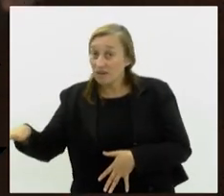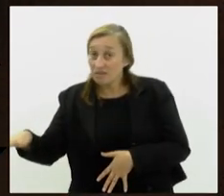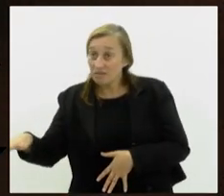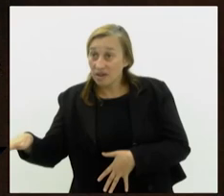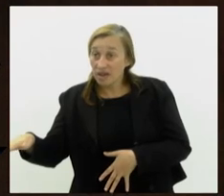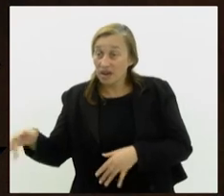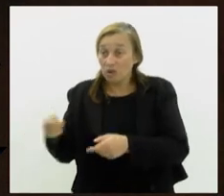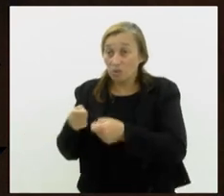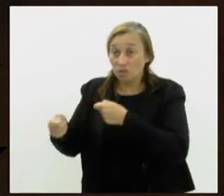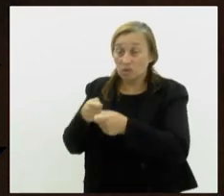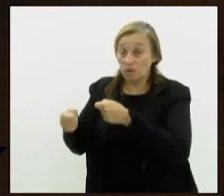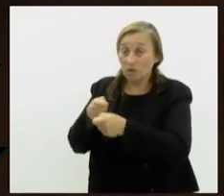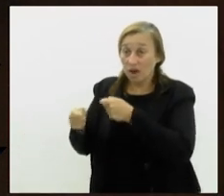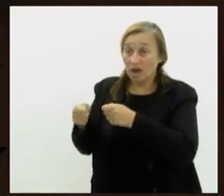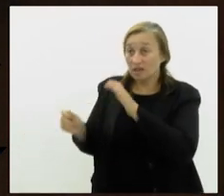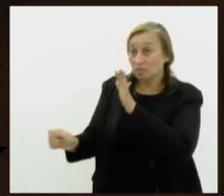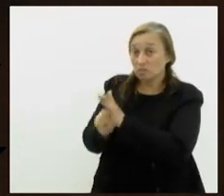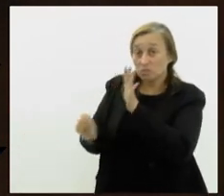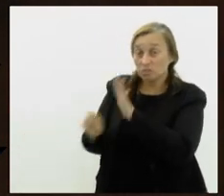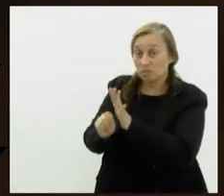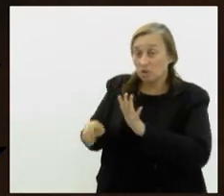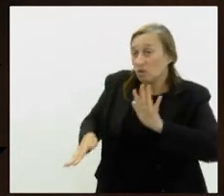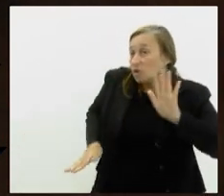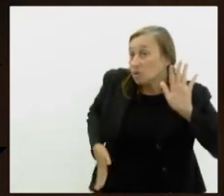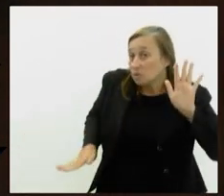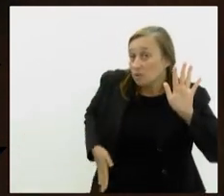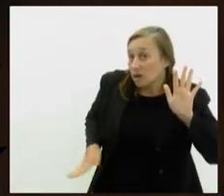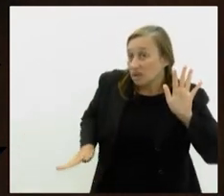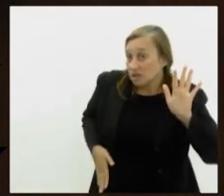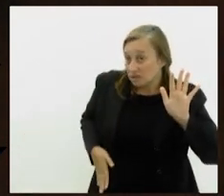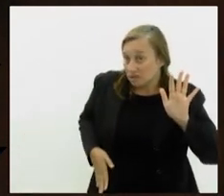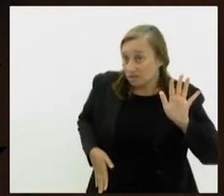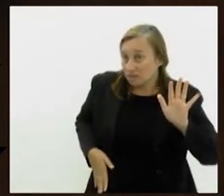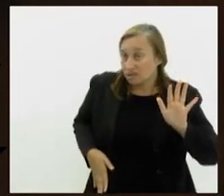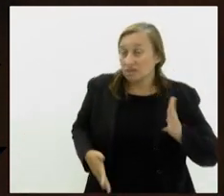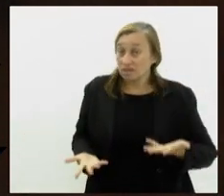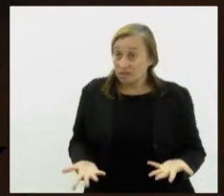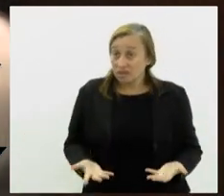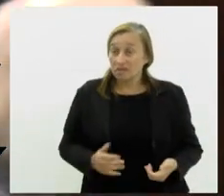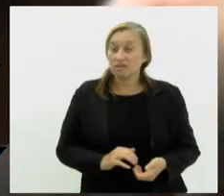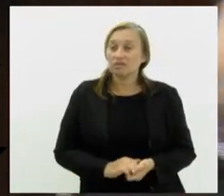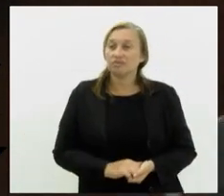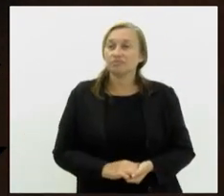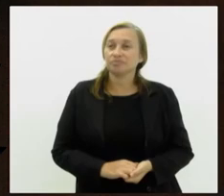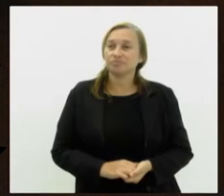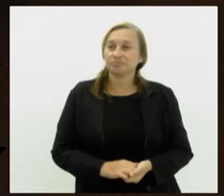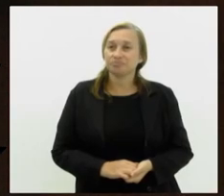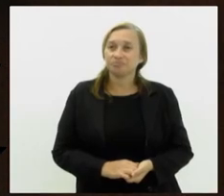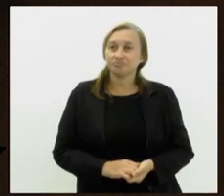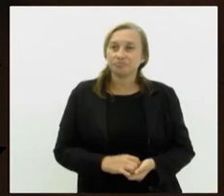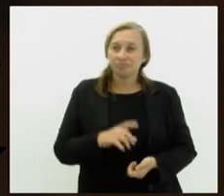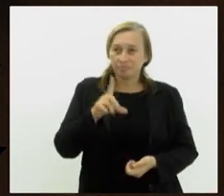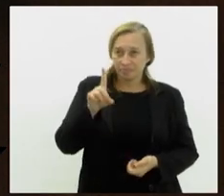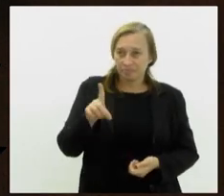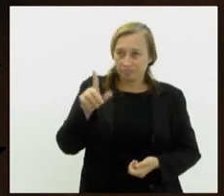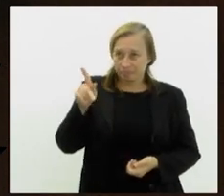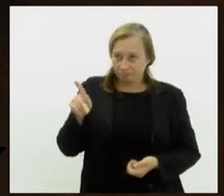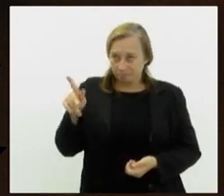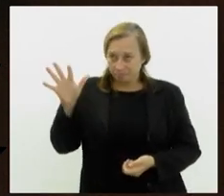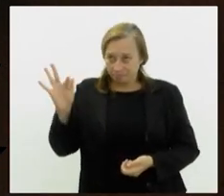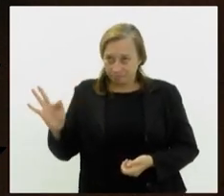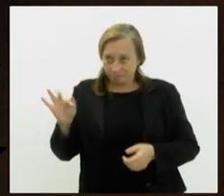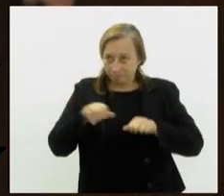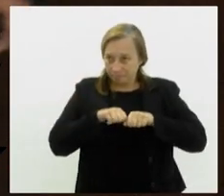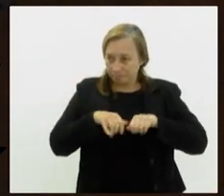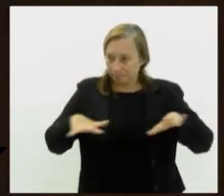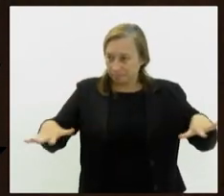narcotraficantes no estado do Rio de Janeiro, posteriormente à decisão da DPF 635, ampliaram